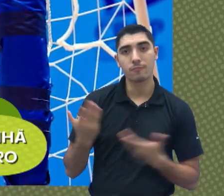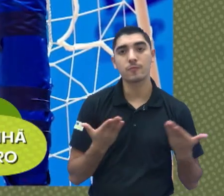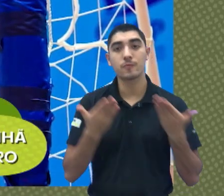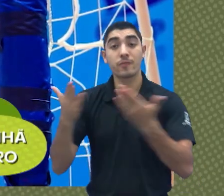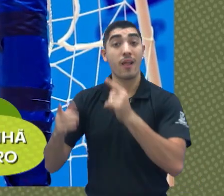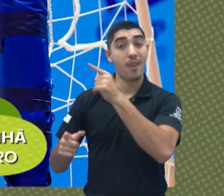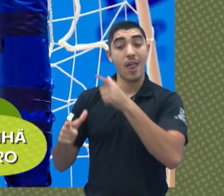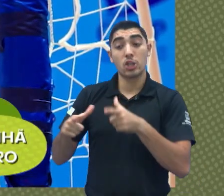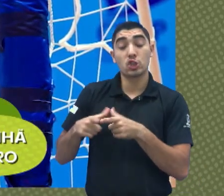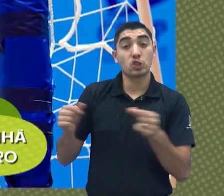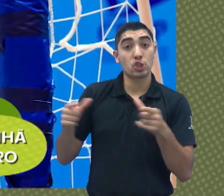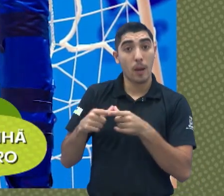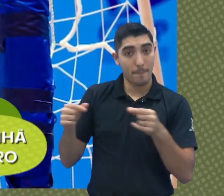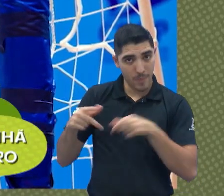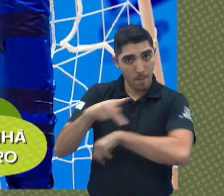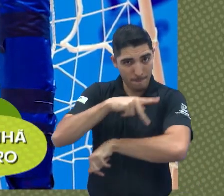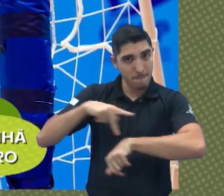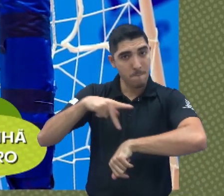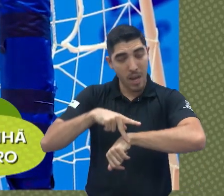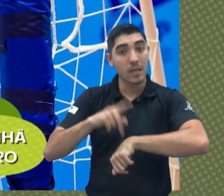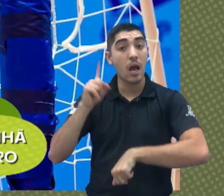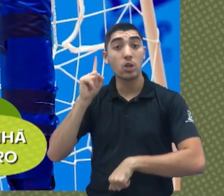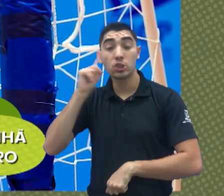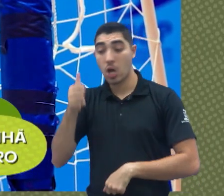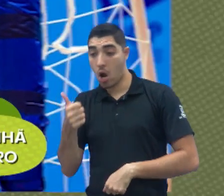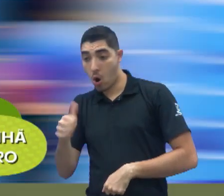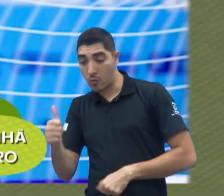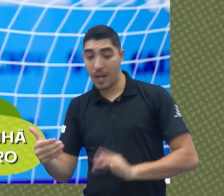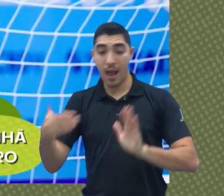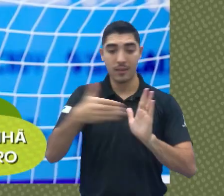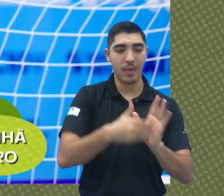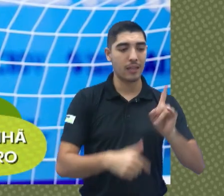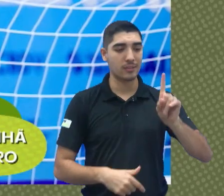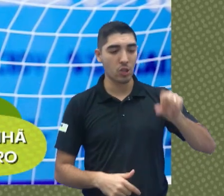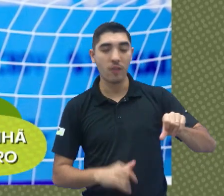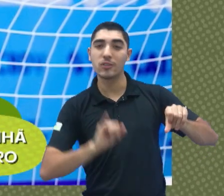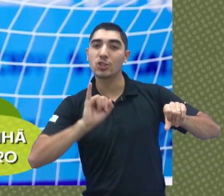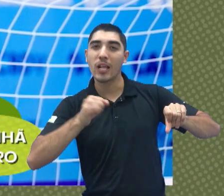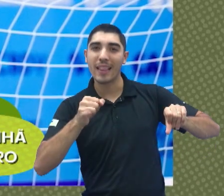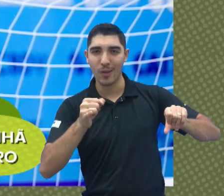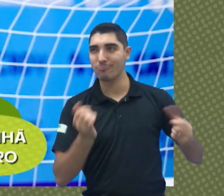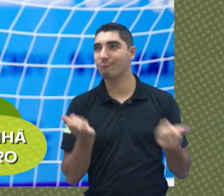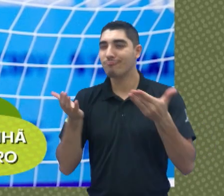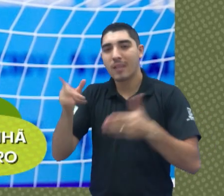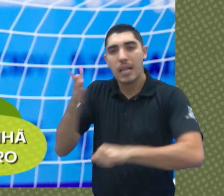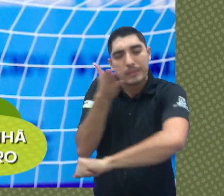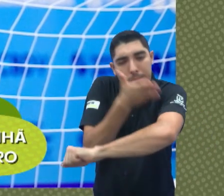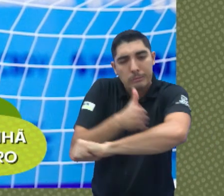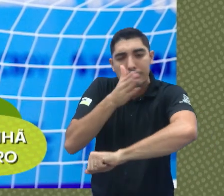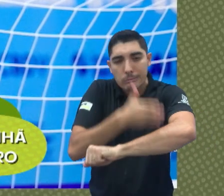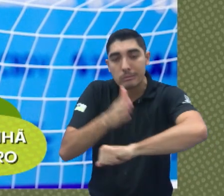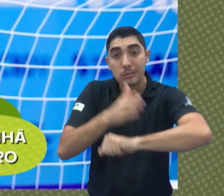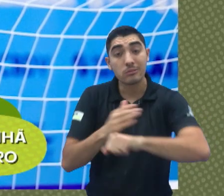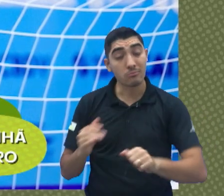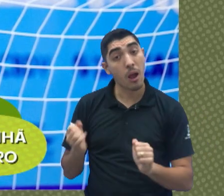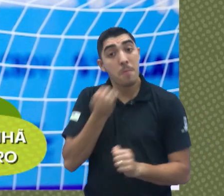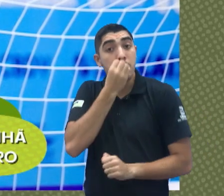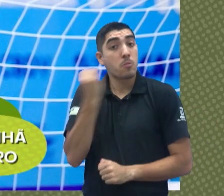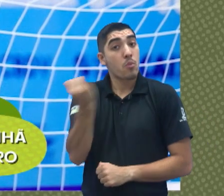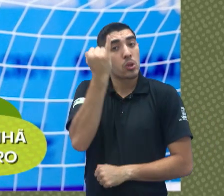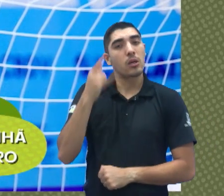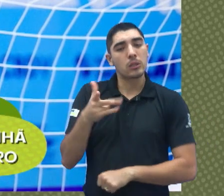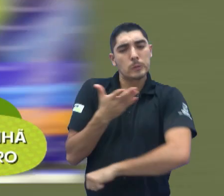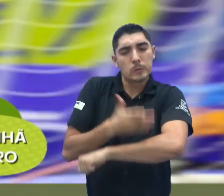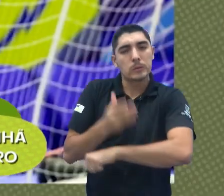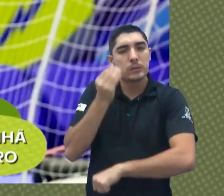de treinamentos entre os dias 11 e 19 de janeiro. Esse intercâmbio faz parte da preparação das 2 seleções para o Campeonato Mundial